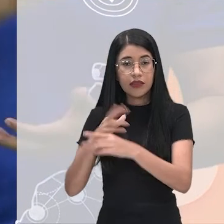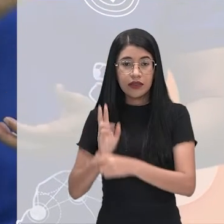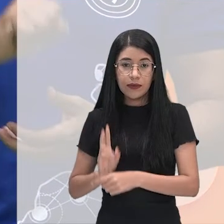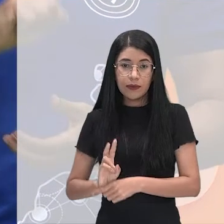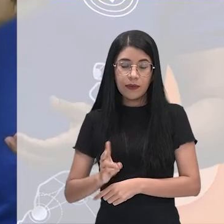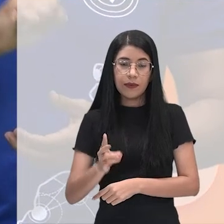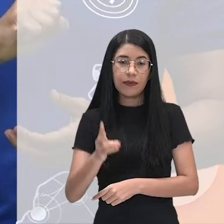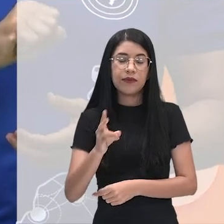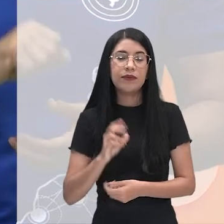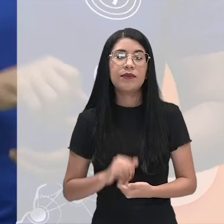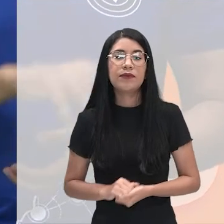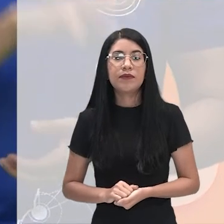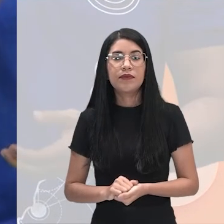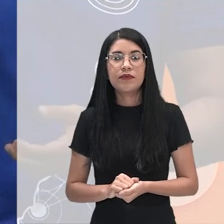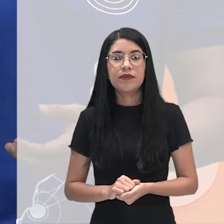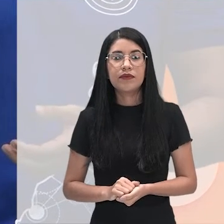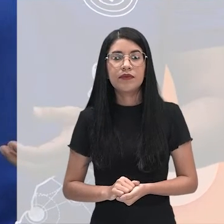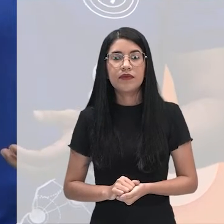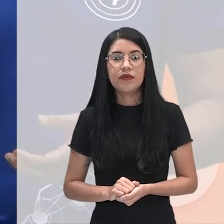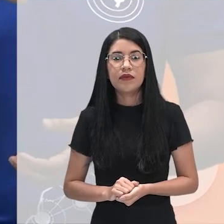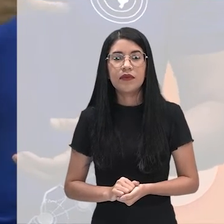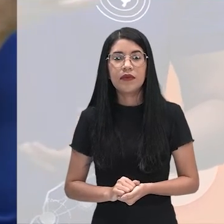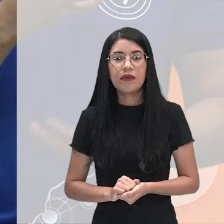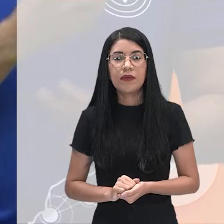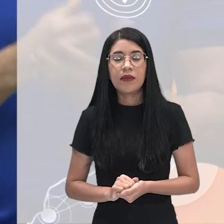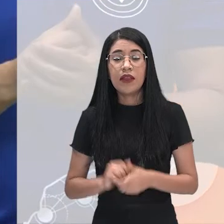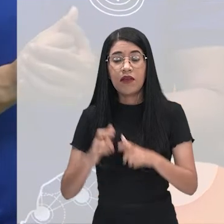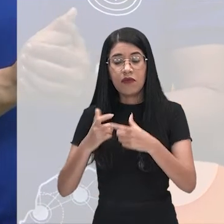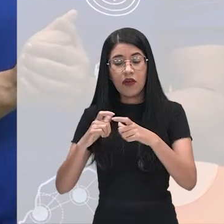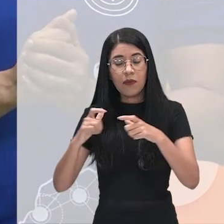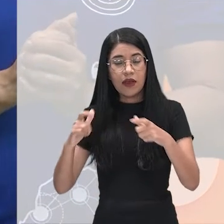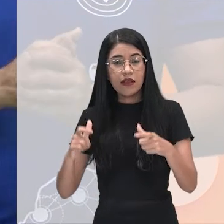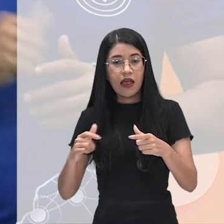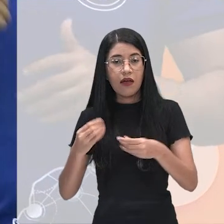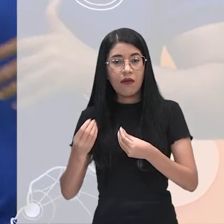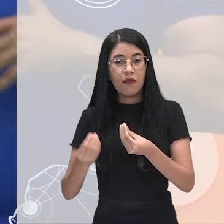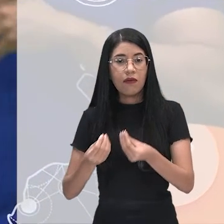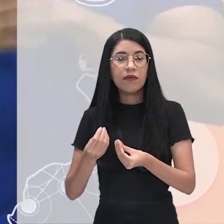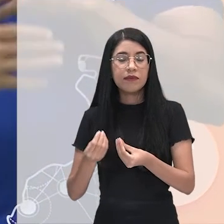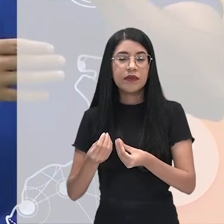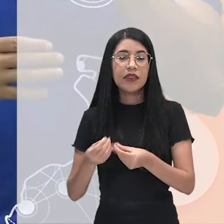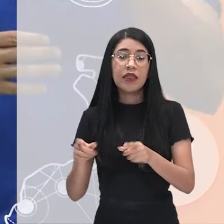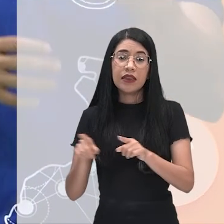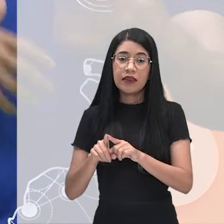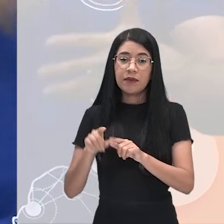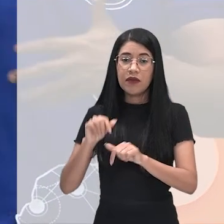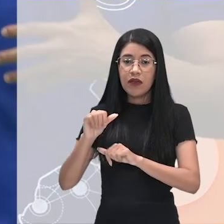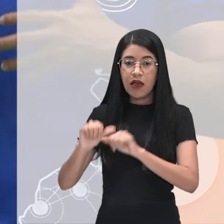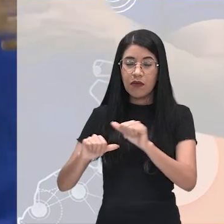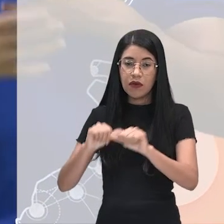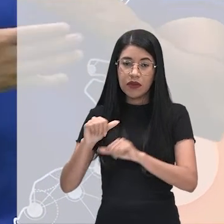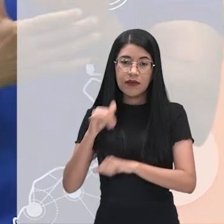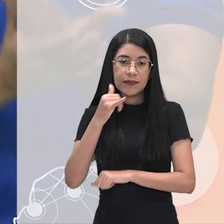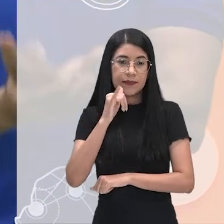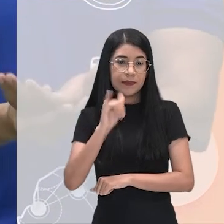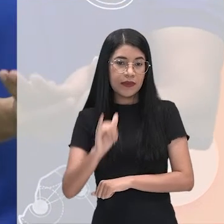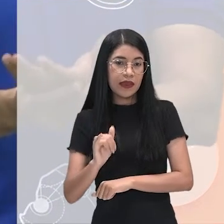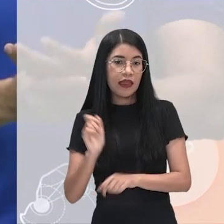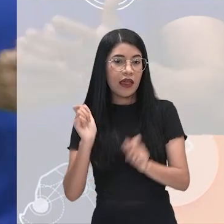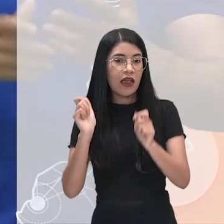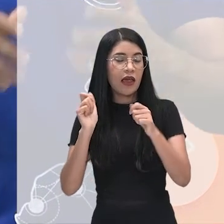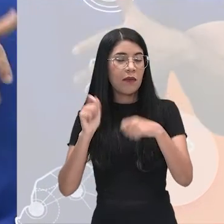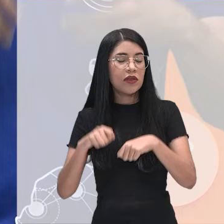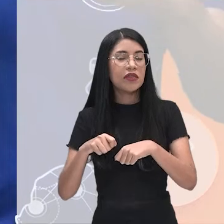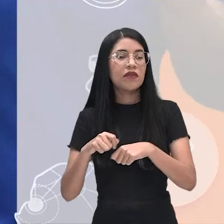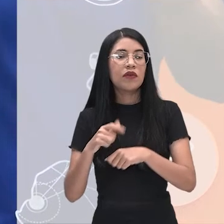eletricidade e também o petróleo. Temos também uma mudança nos modais de transporte, tá? A gente tinha as ferrovias que se intensificam também nesse